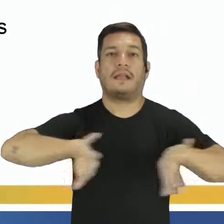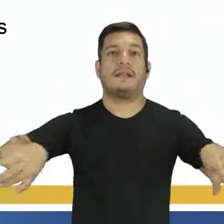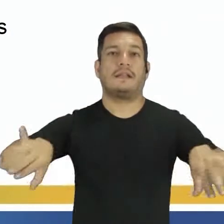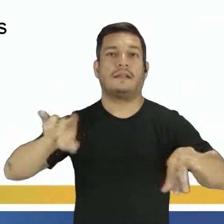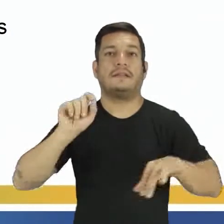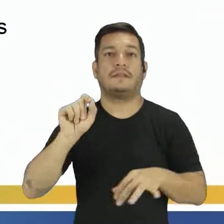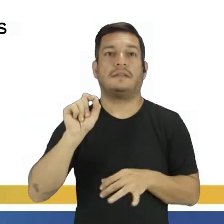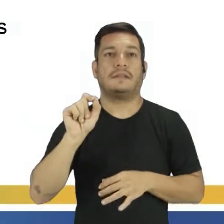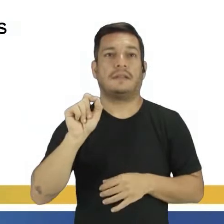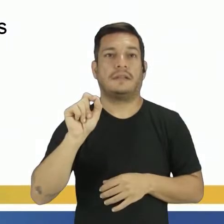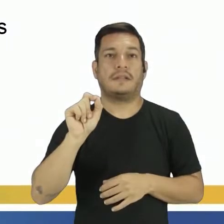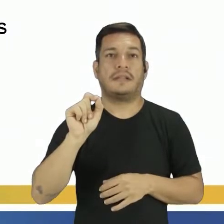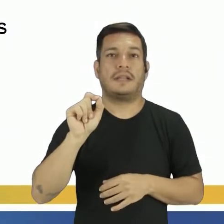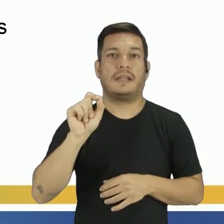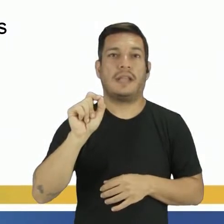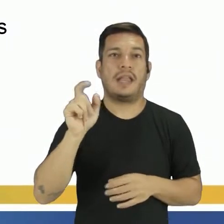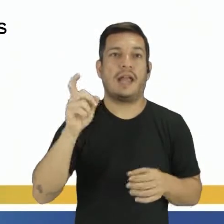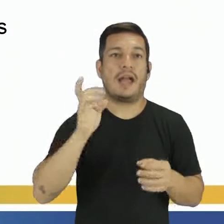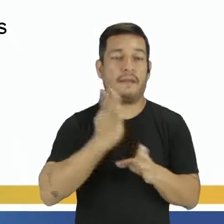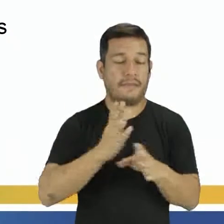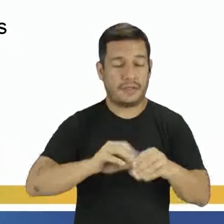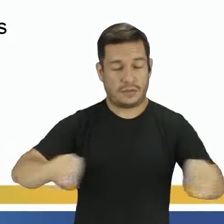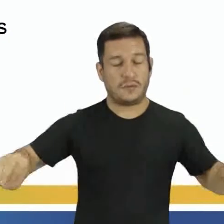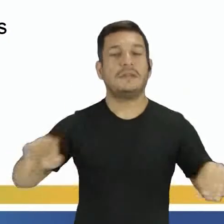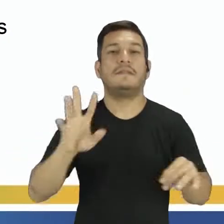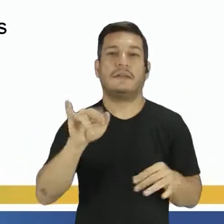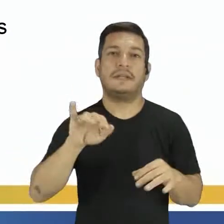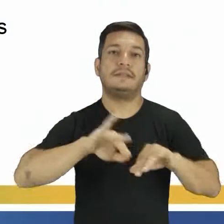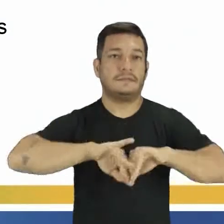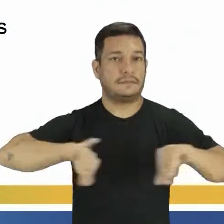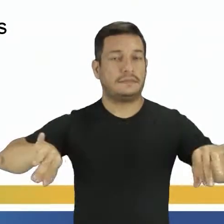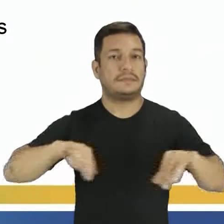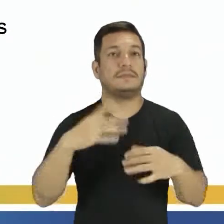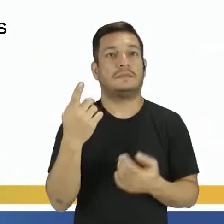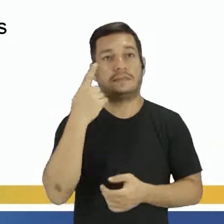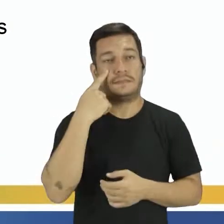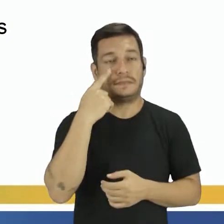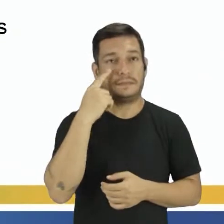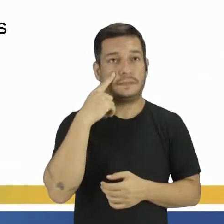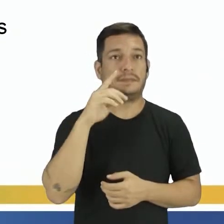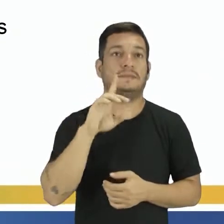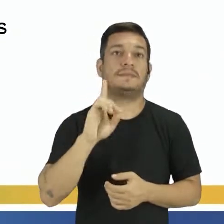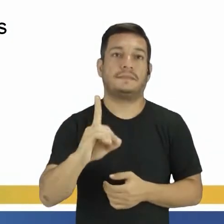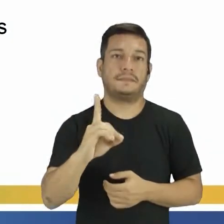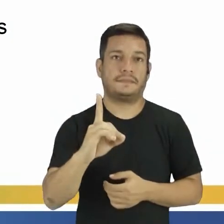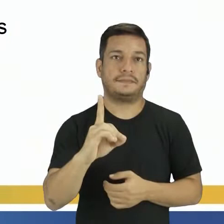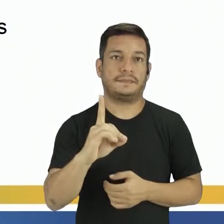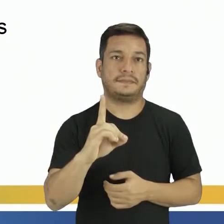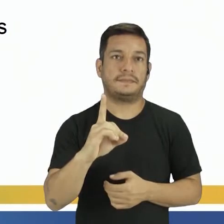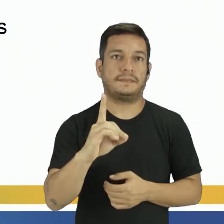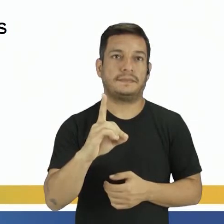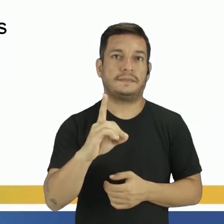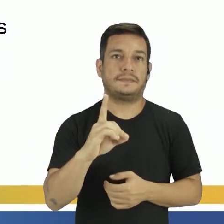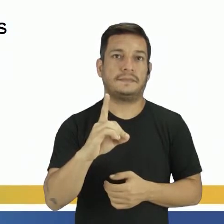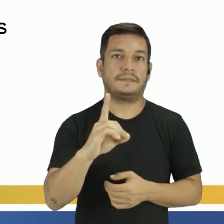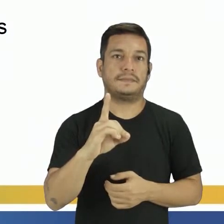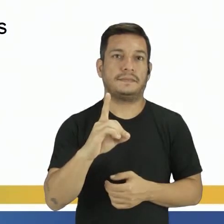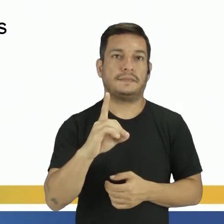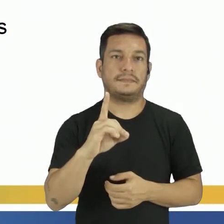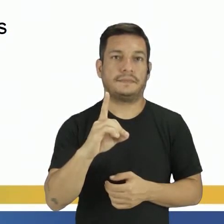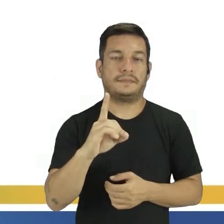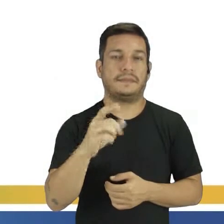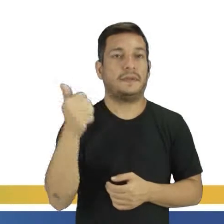Não, durante a mitose, as cromátides irmãs vão se separar, né? Então, nós vamos ter a letra D, a questão correta